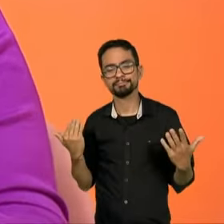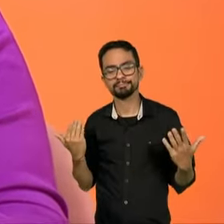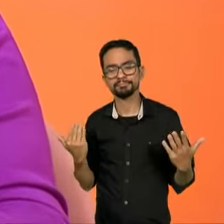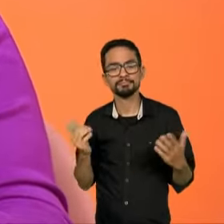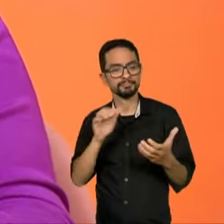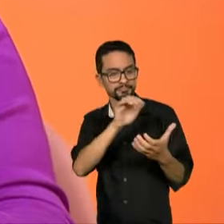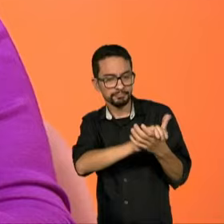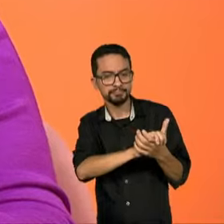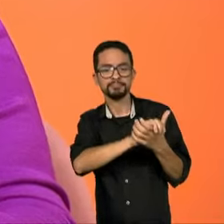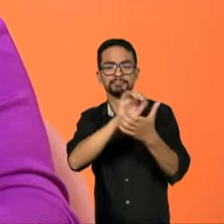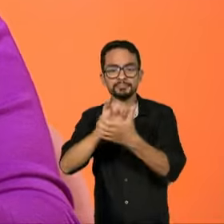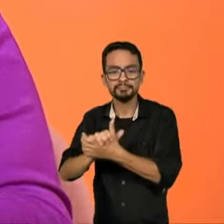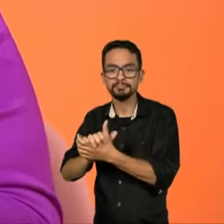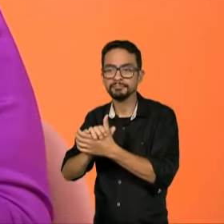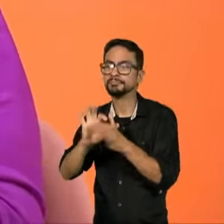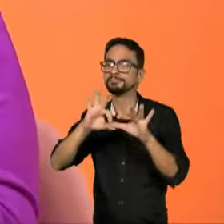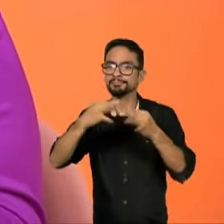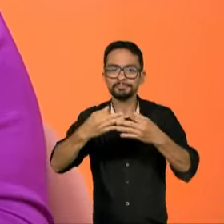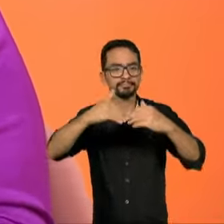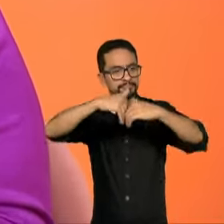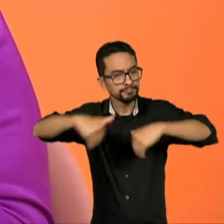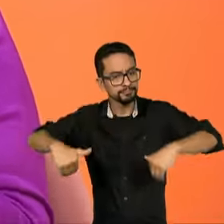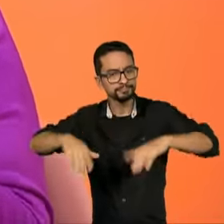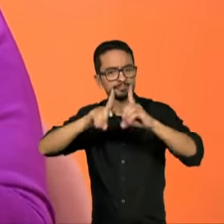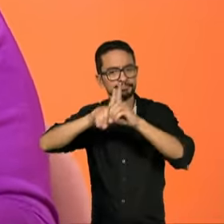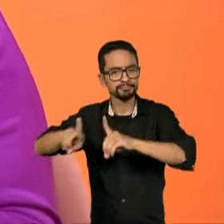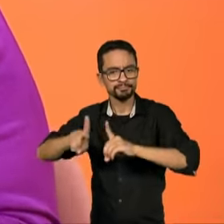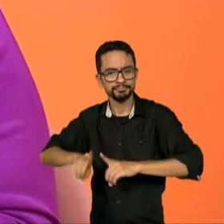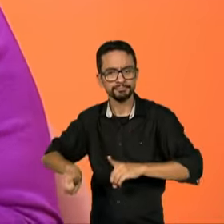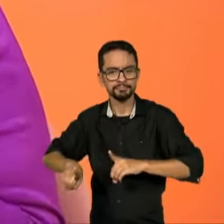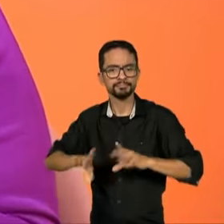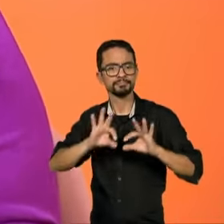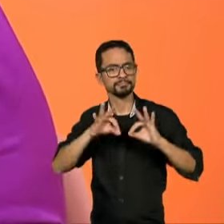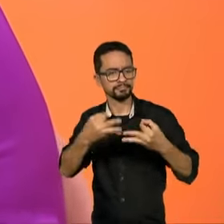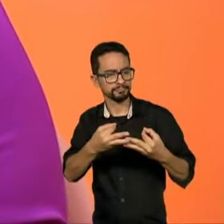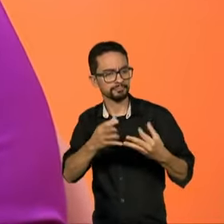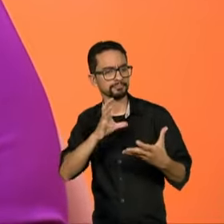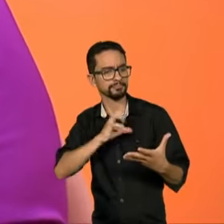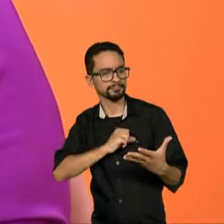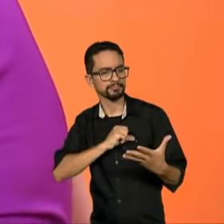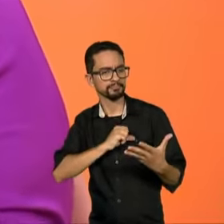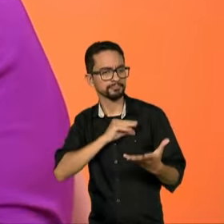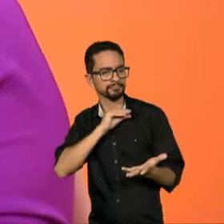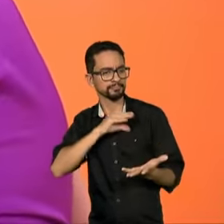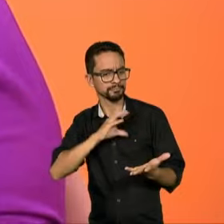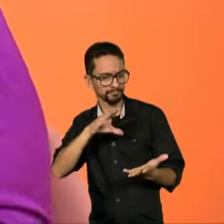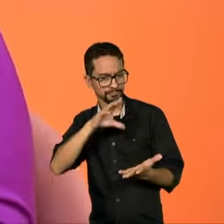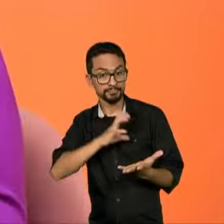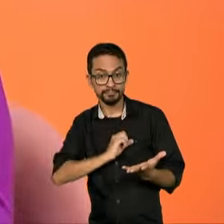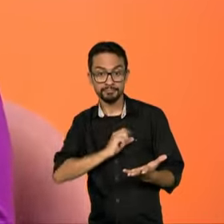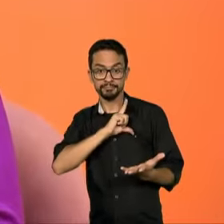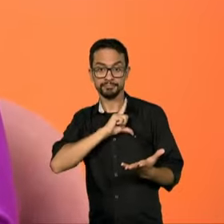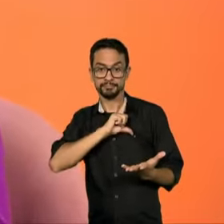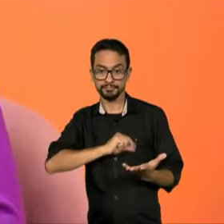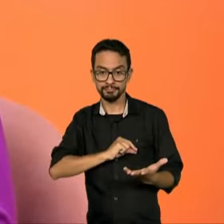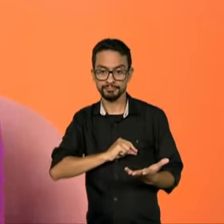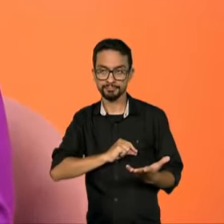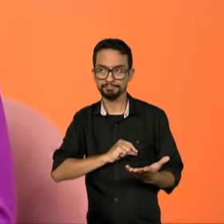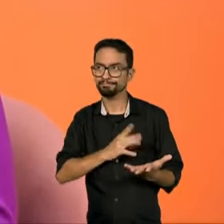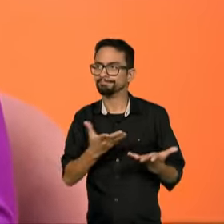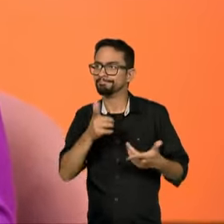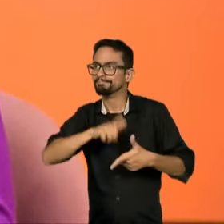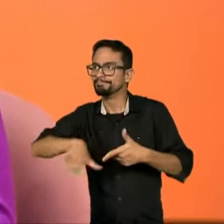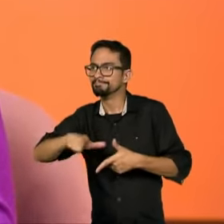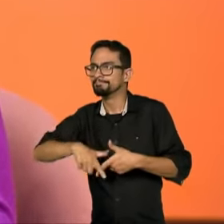casais, aquelas famílias se desfazendo, os filhos, o impacto do amor e do desamor na vida das pessoas, é que me levaram